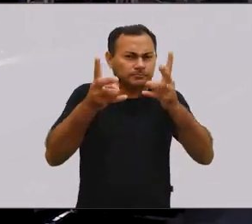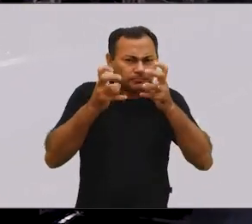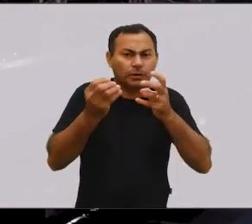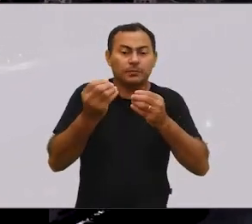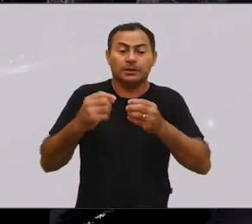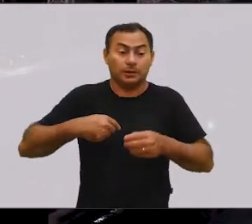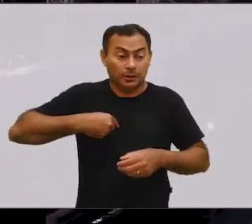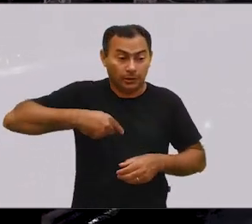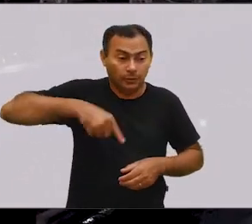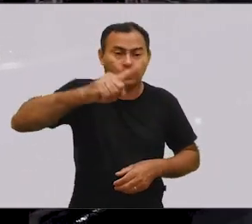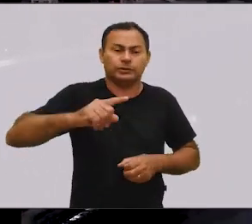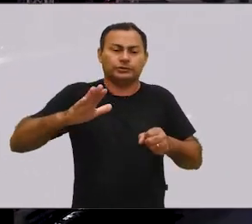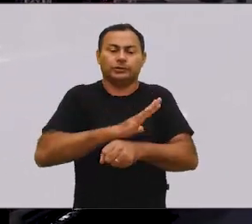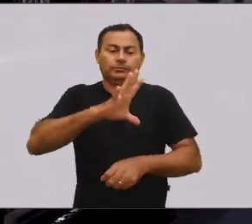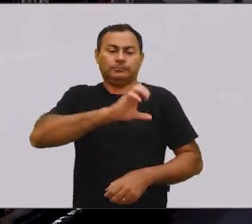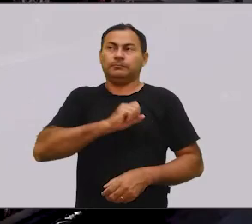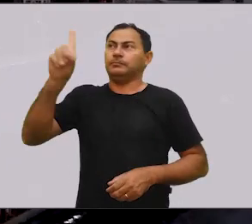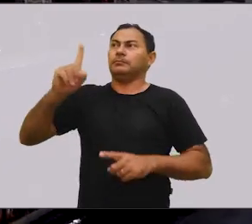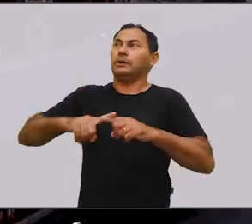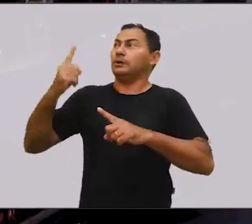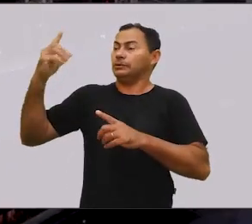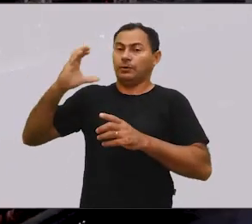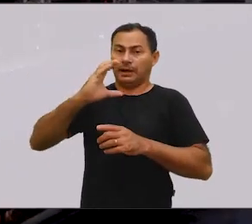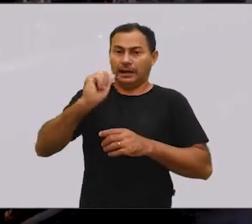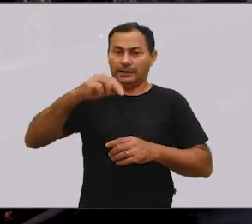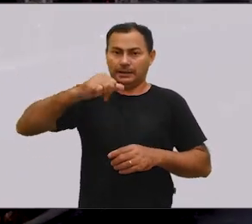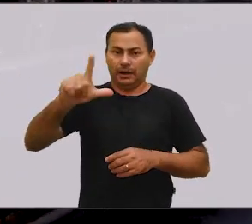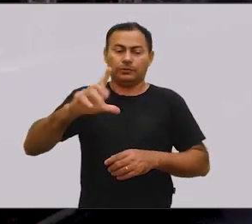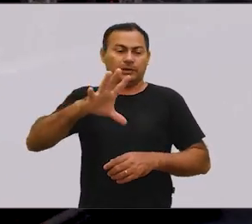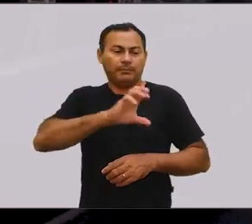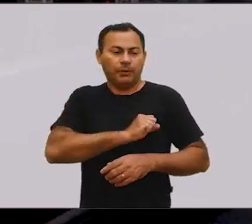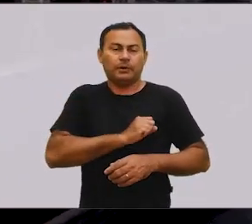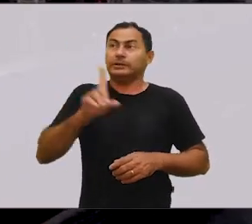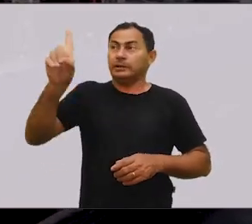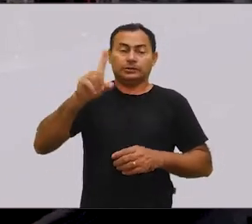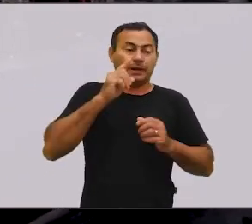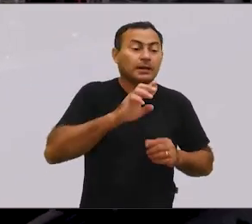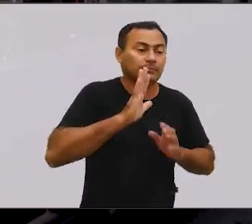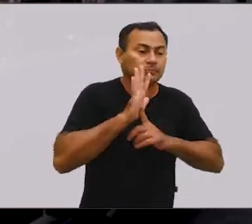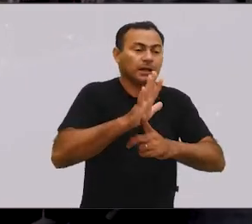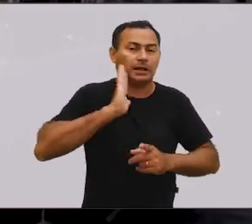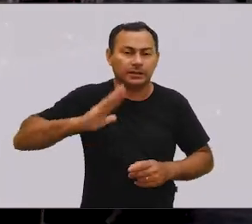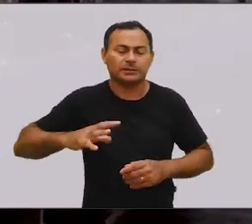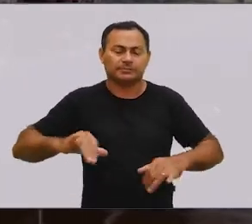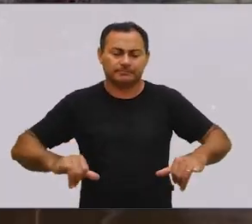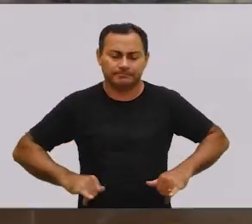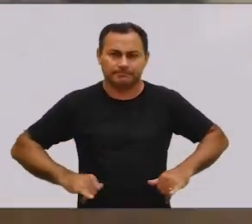percebi como fui cheio do amor de Deus porque tinha sido um canal desse amor para aquelas crianças tão